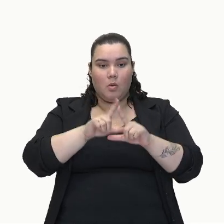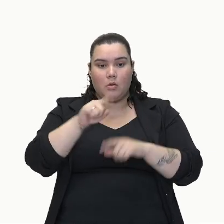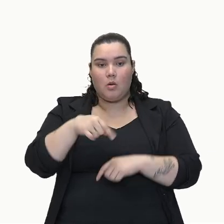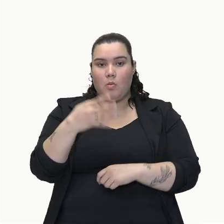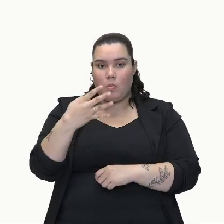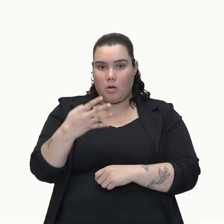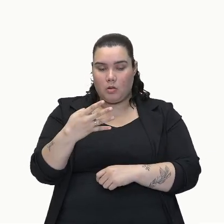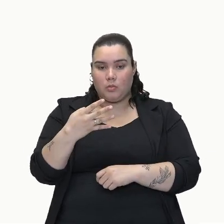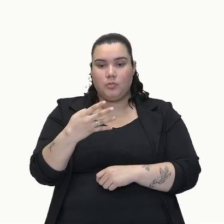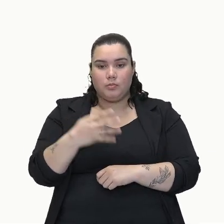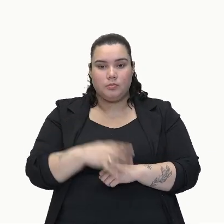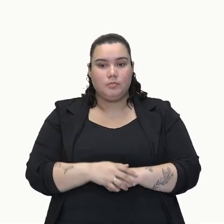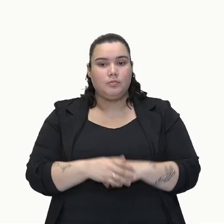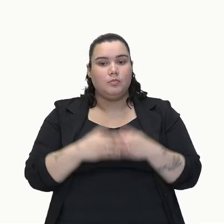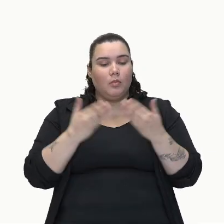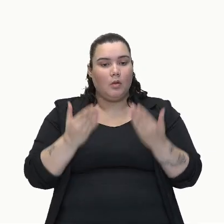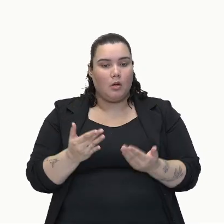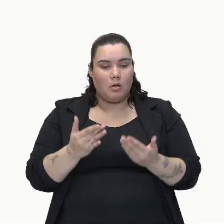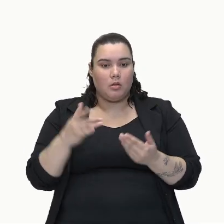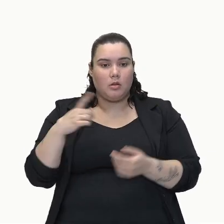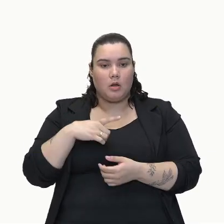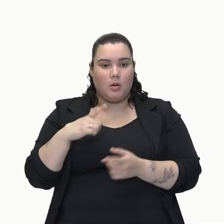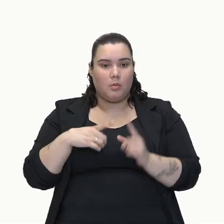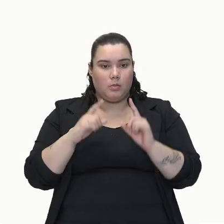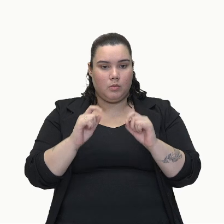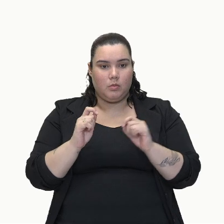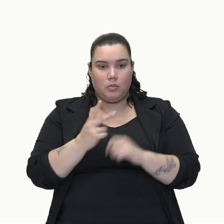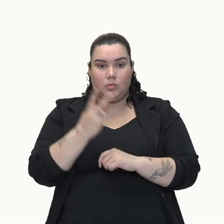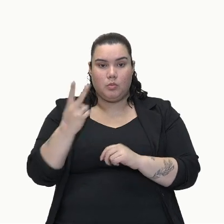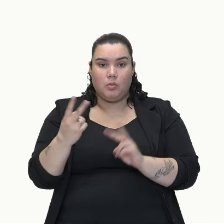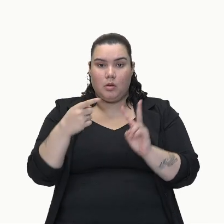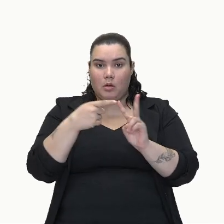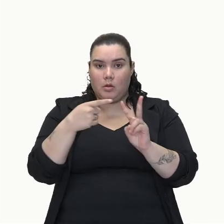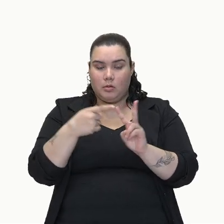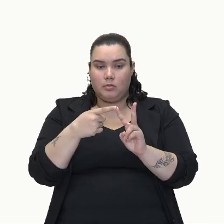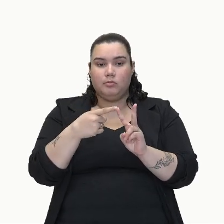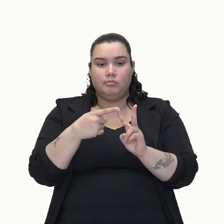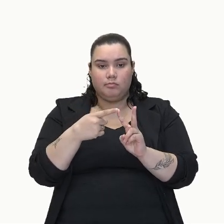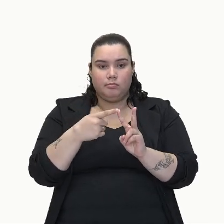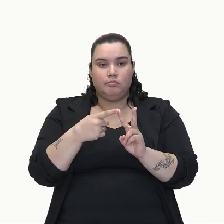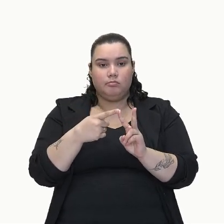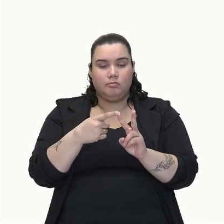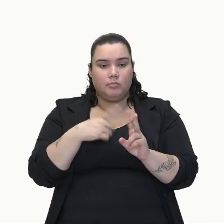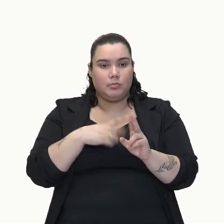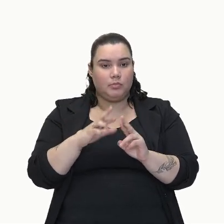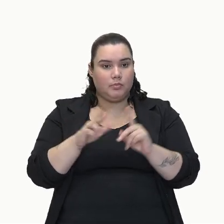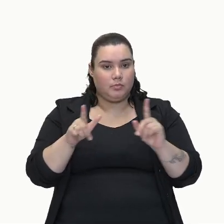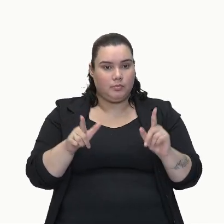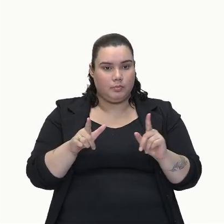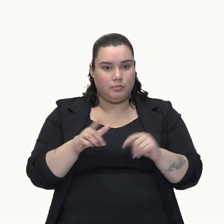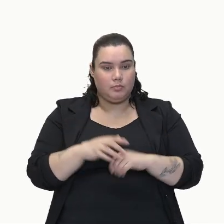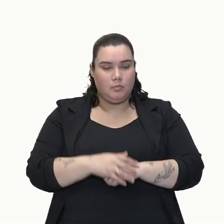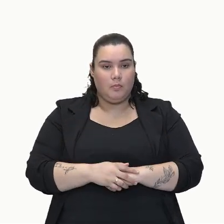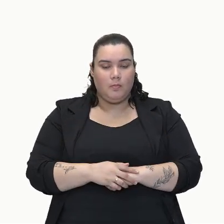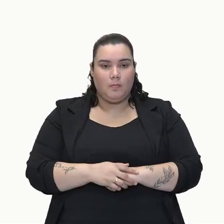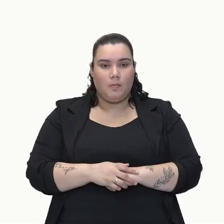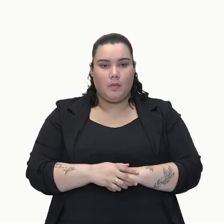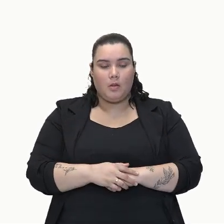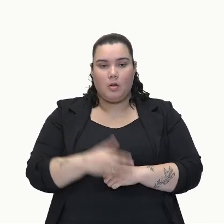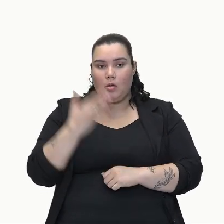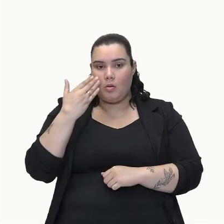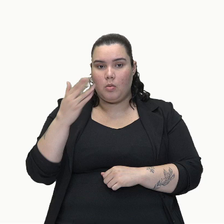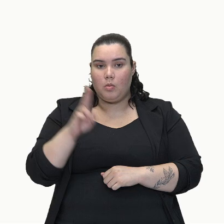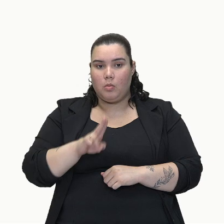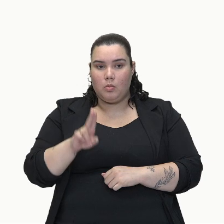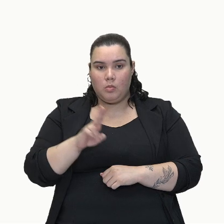igual a 4, ou seja, nós vamos ter duas raízes, dois zeros nessa função. E a gente usa a